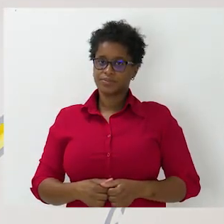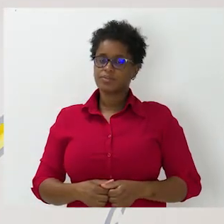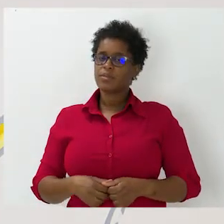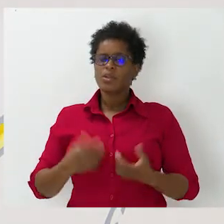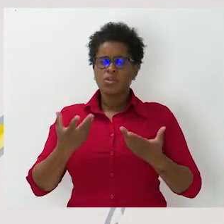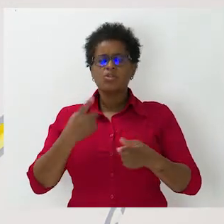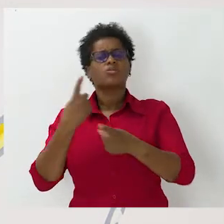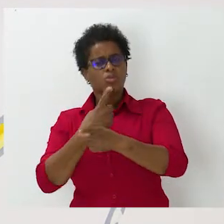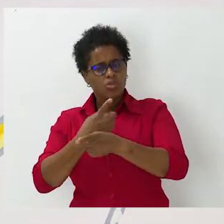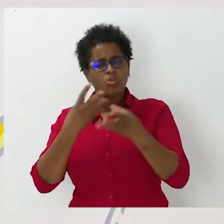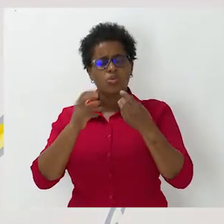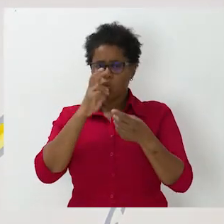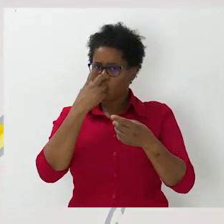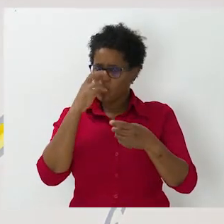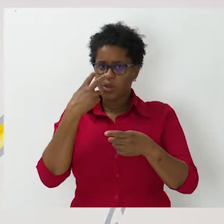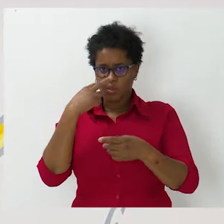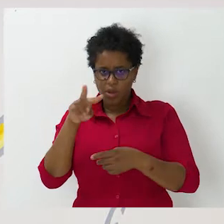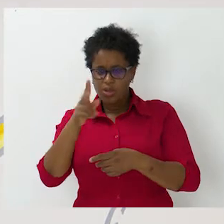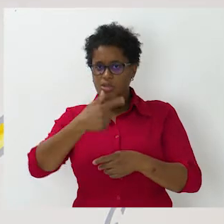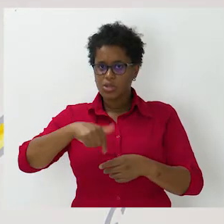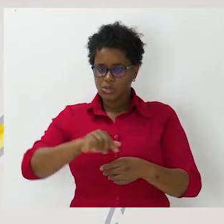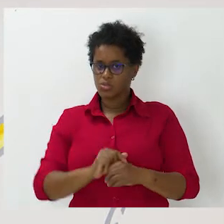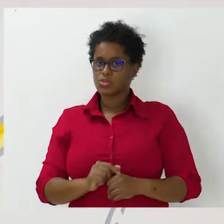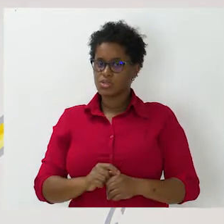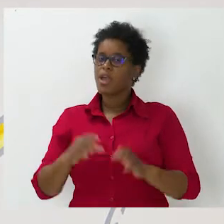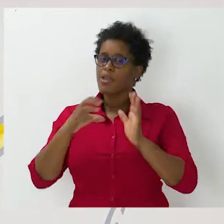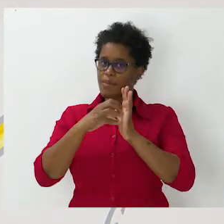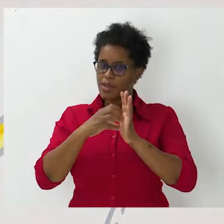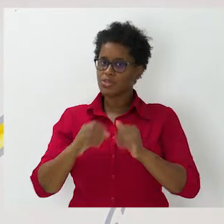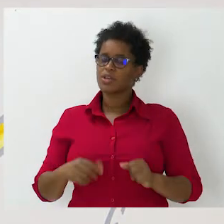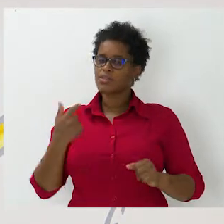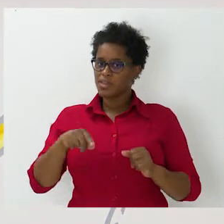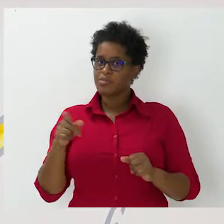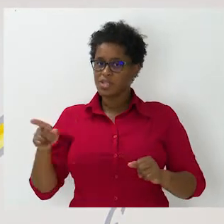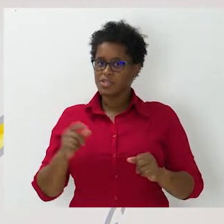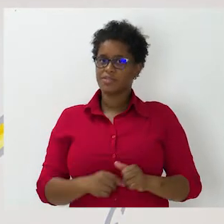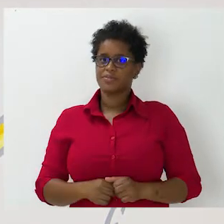muito curioso que nos mostra a imagem, temos ali